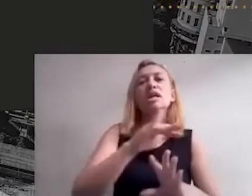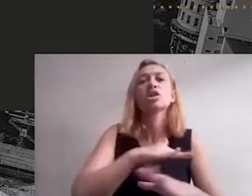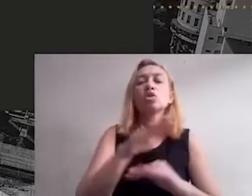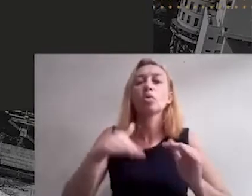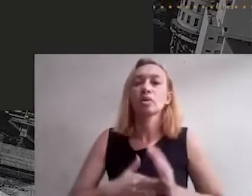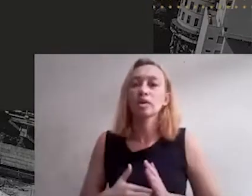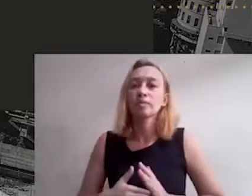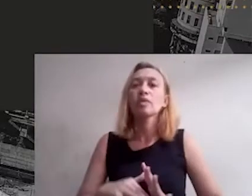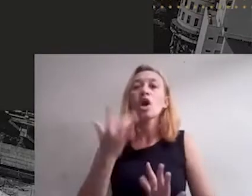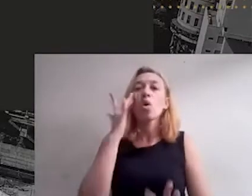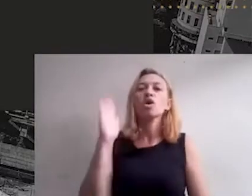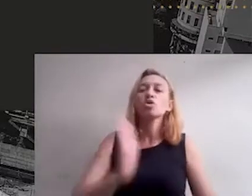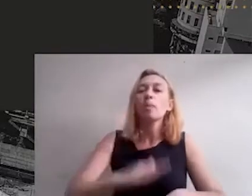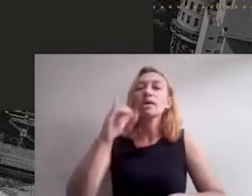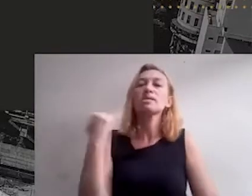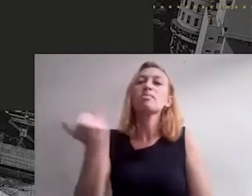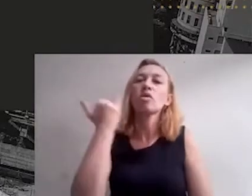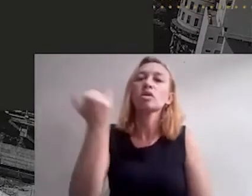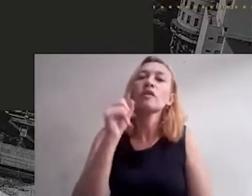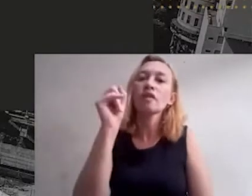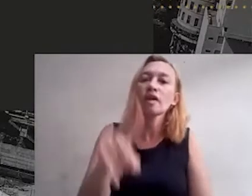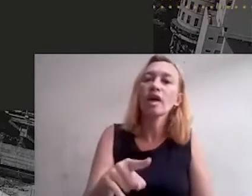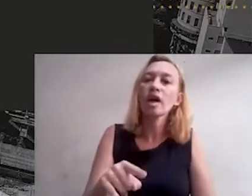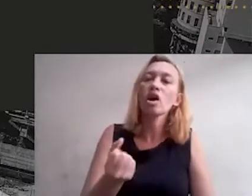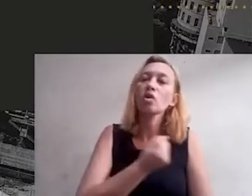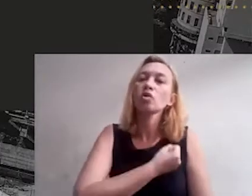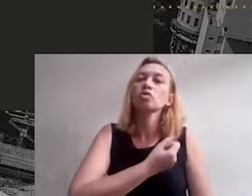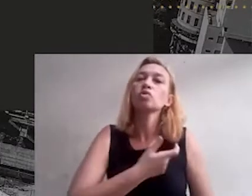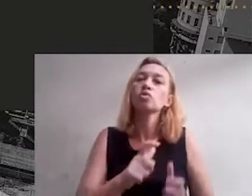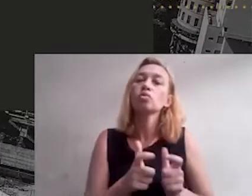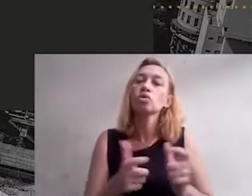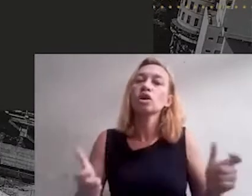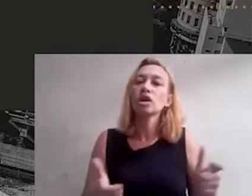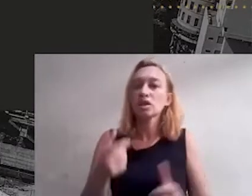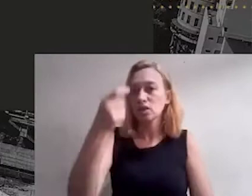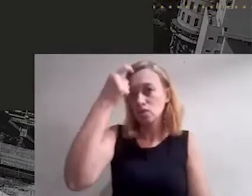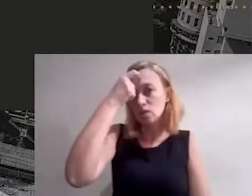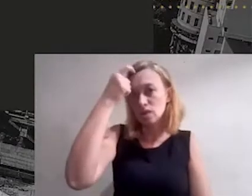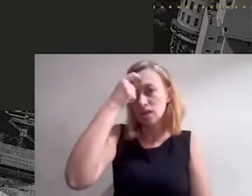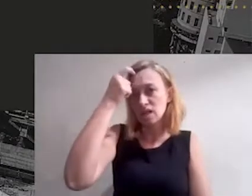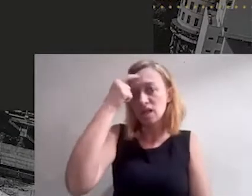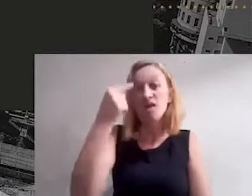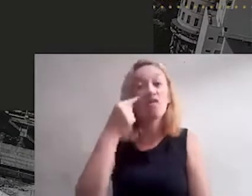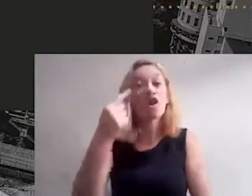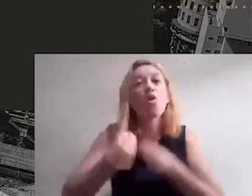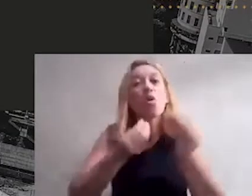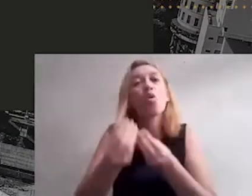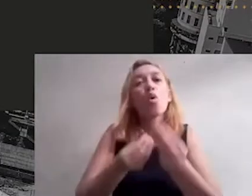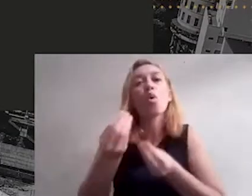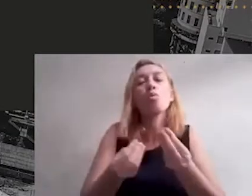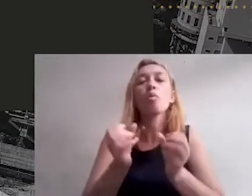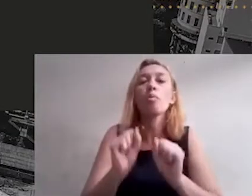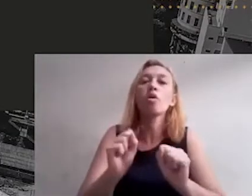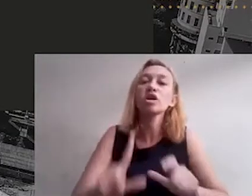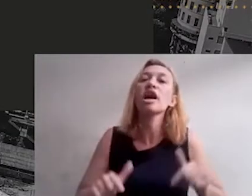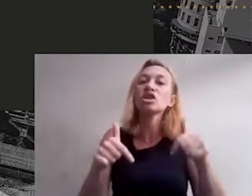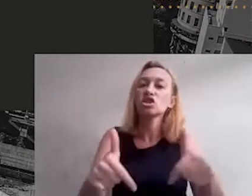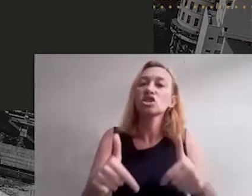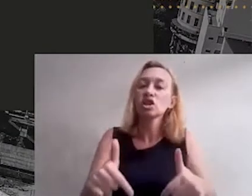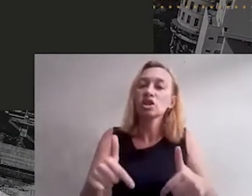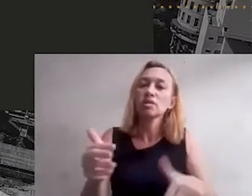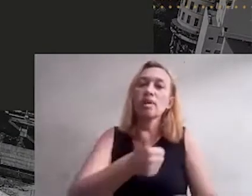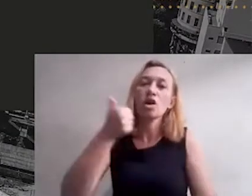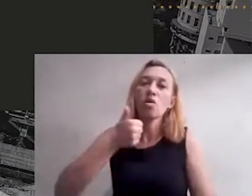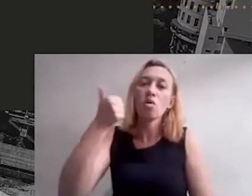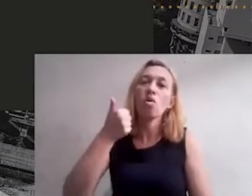mais importante é o aumento dessa consciência e ver como que ela pode se traduzir em ação. Acho que a compra de